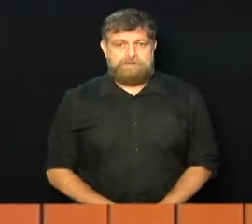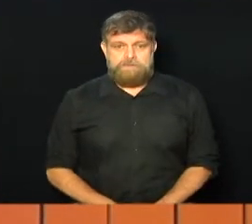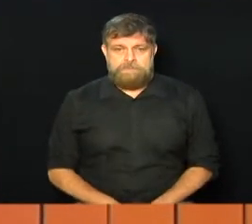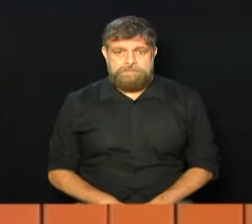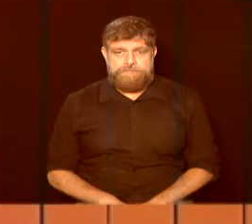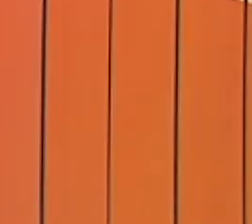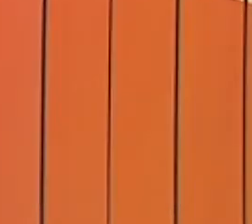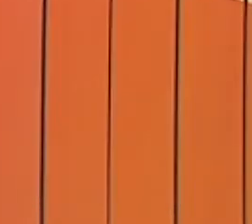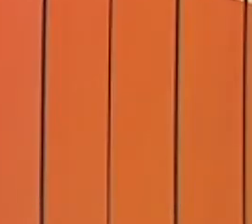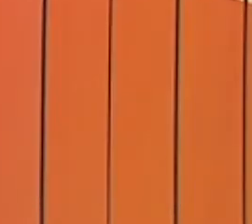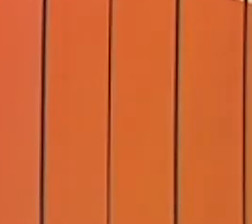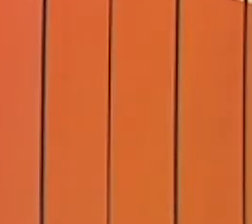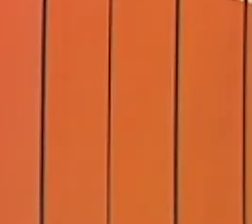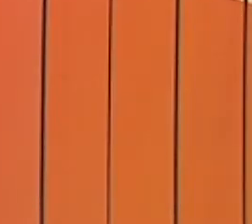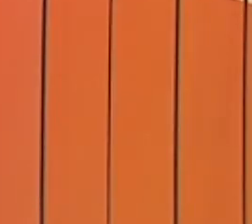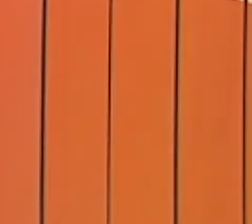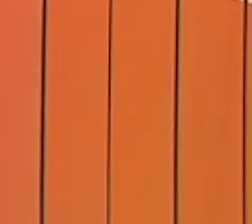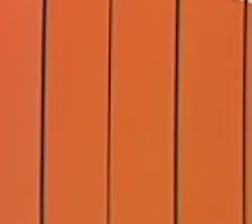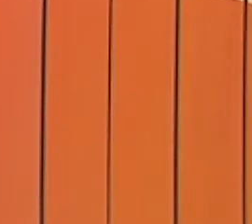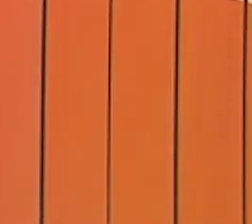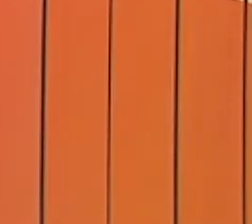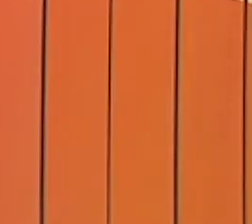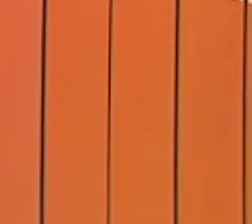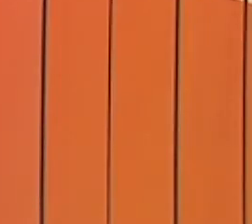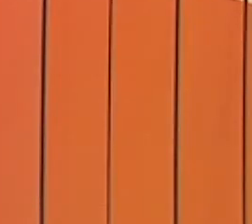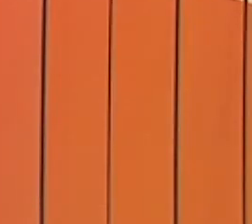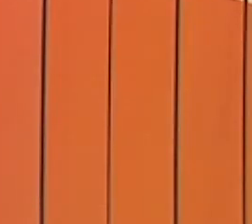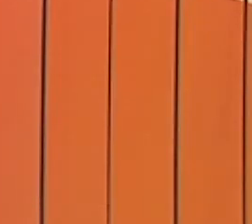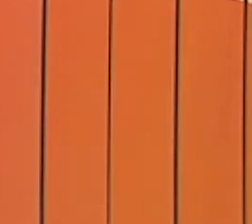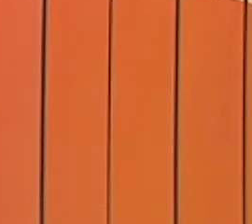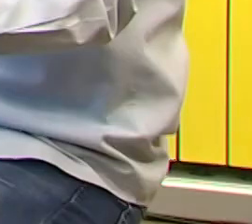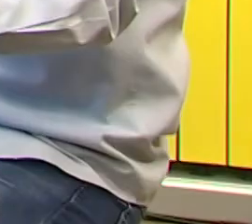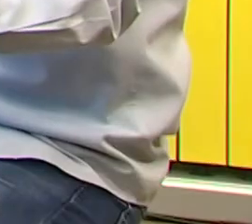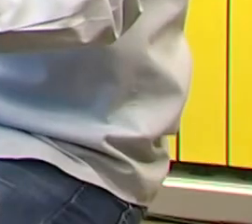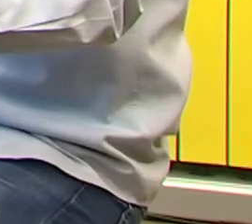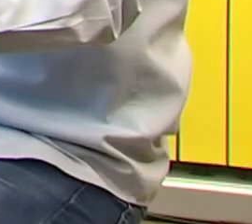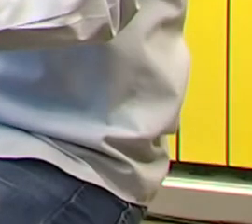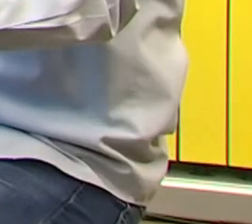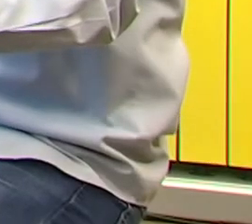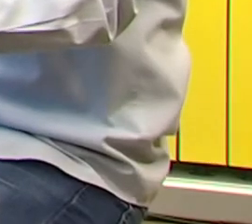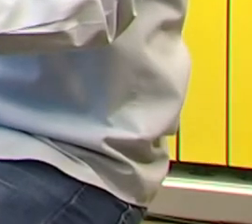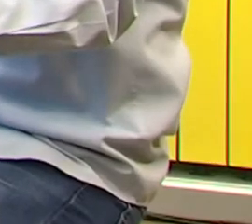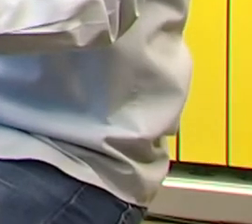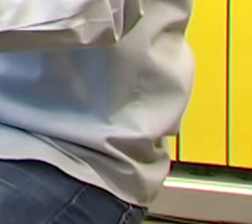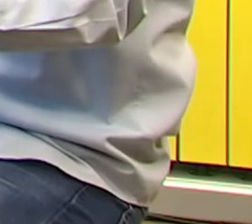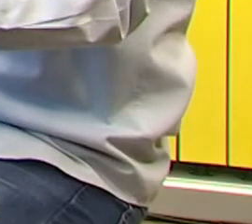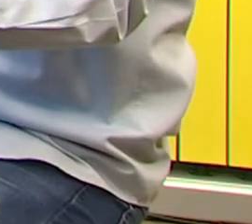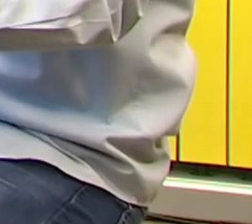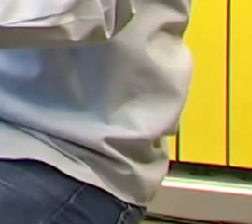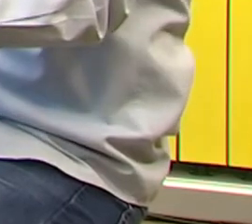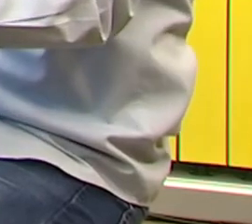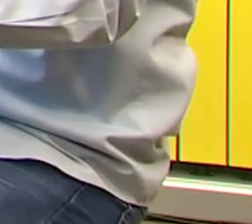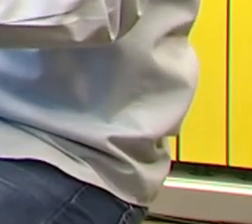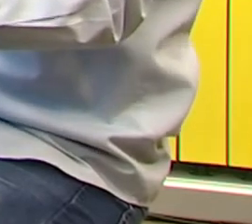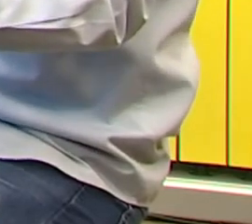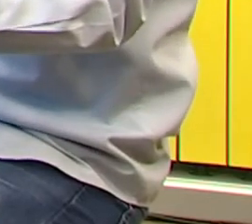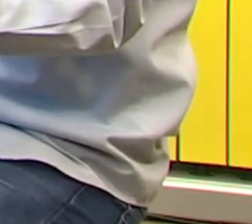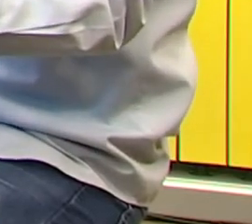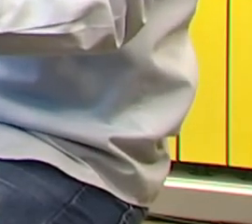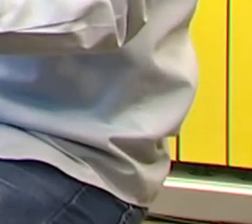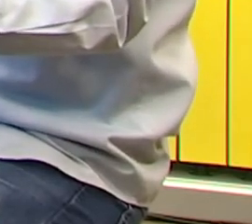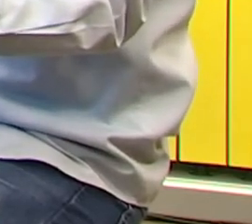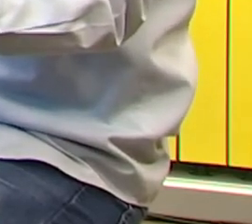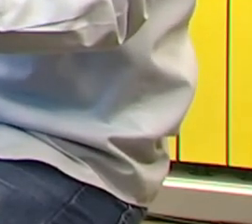base. Como é que é essa transição do futebol da base para o profissional? A gente está vendo a história do garoto Hendrick,